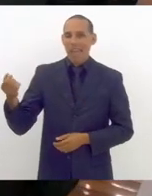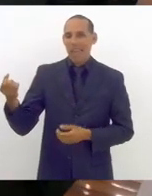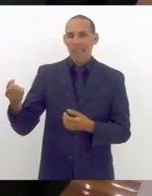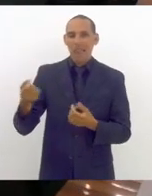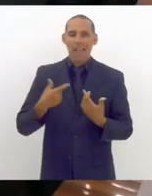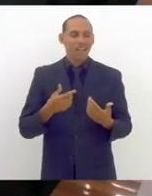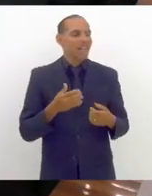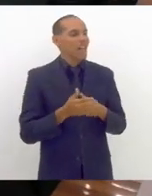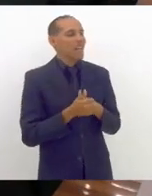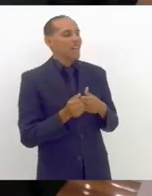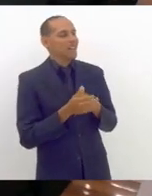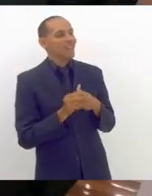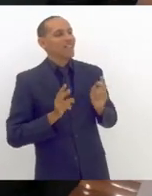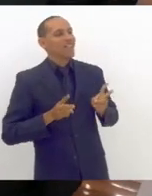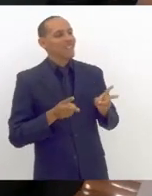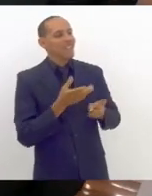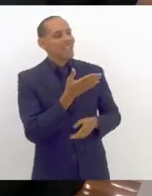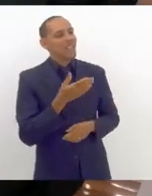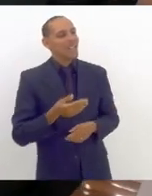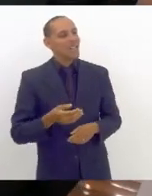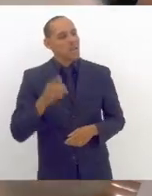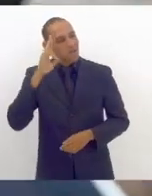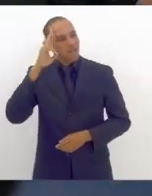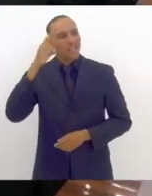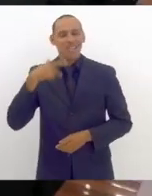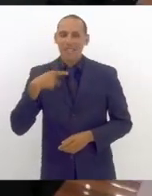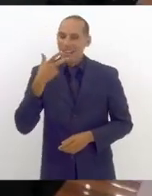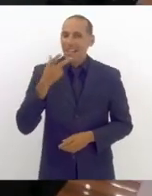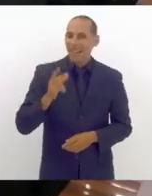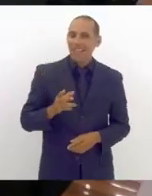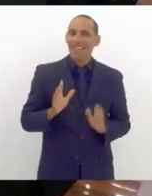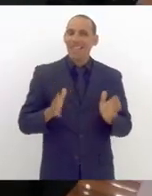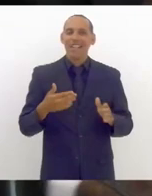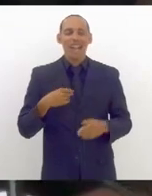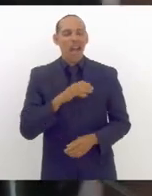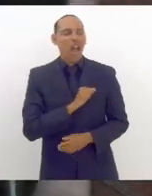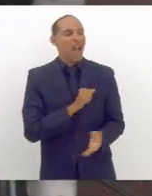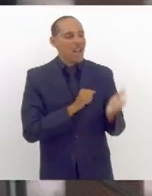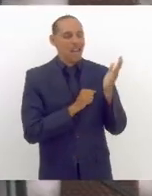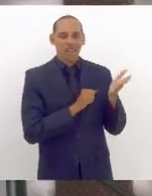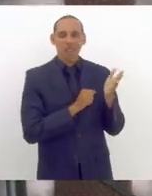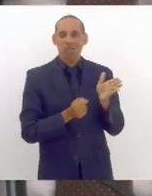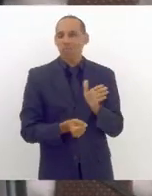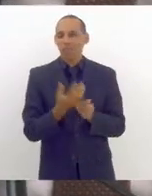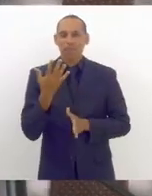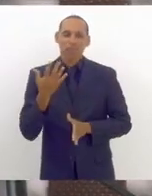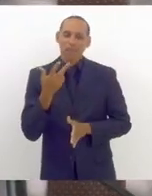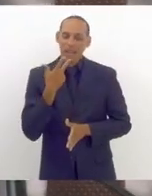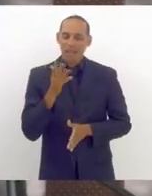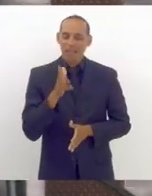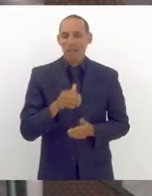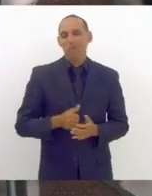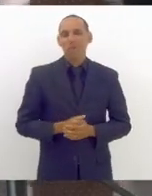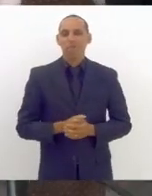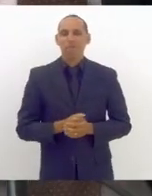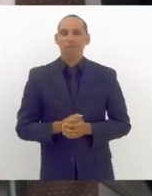tratamento é sempre carinhoso vossa excelência um mestre para mim aqui já declarei o amor por vossa excelência muitas vezes